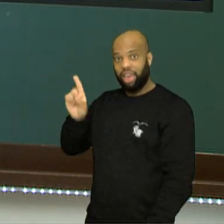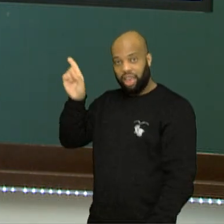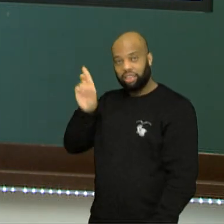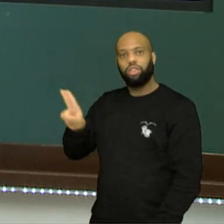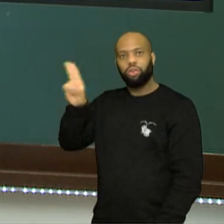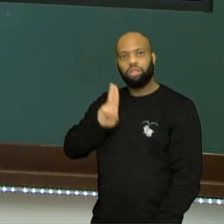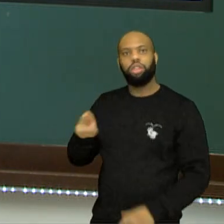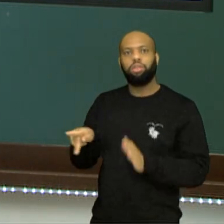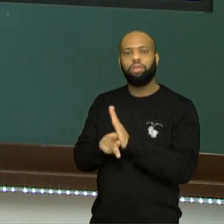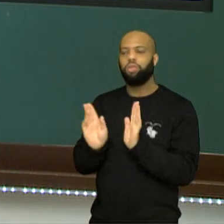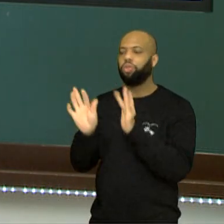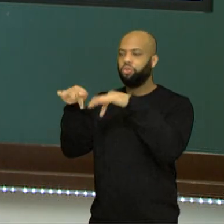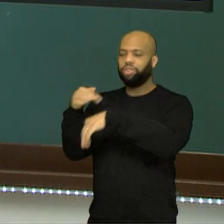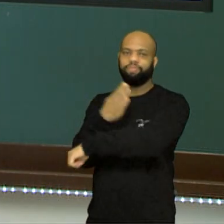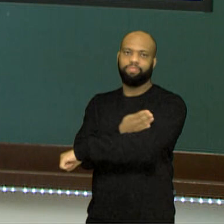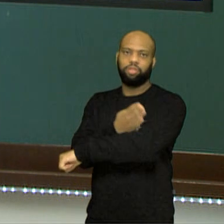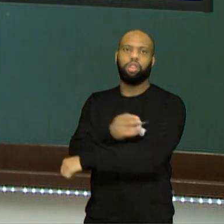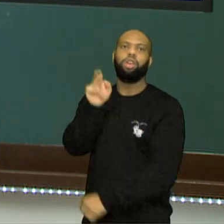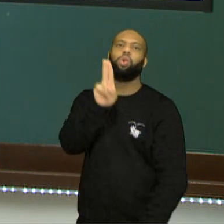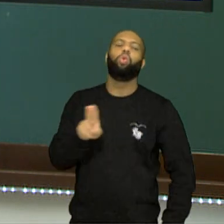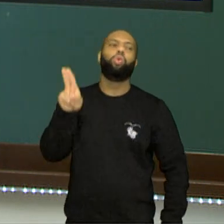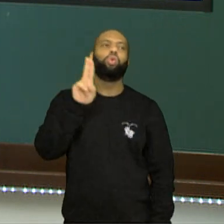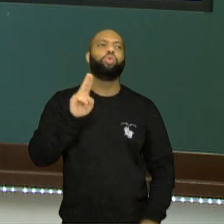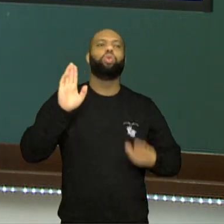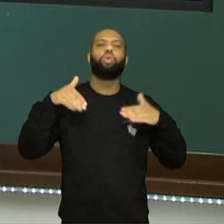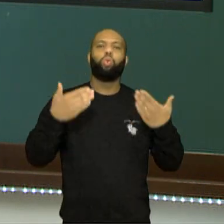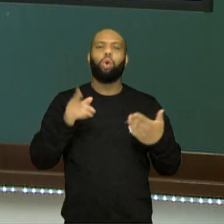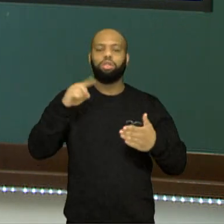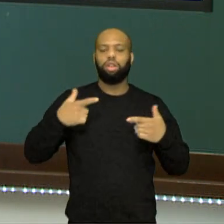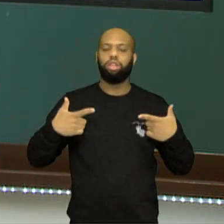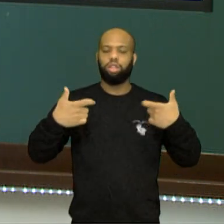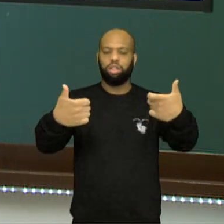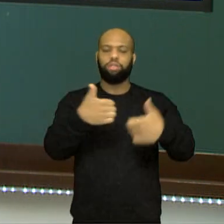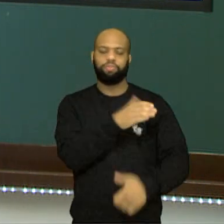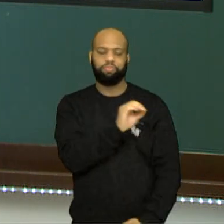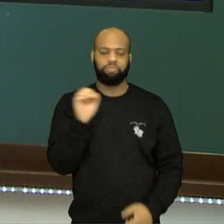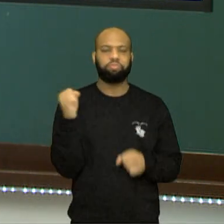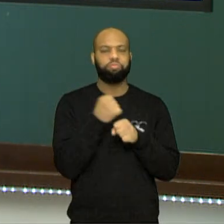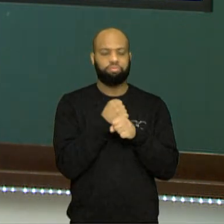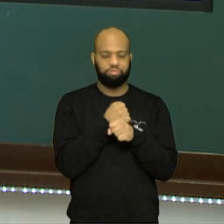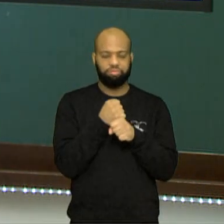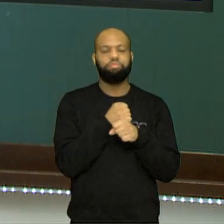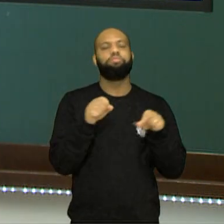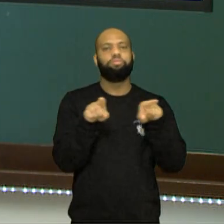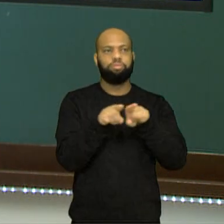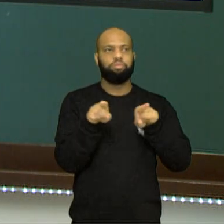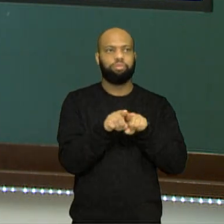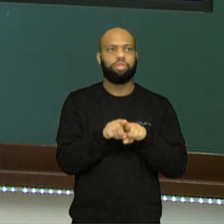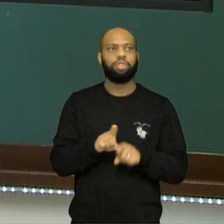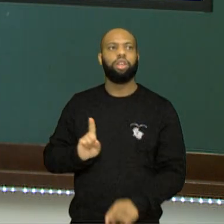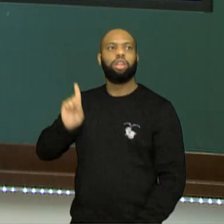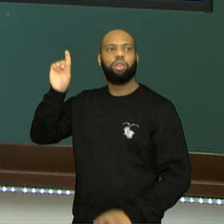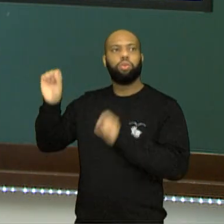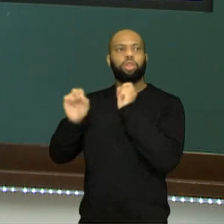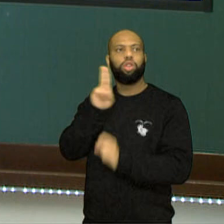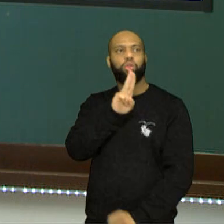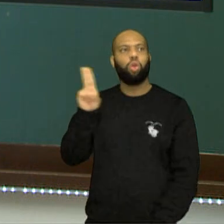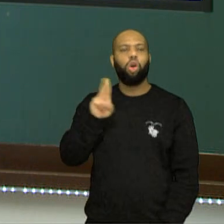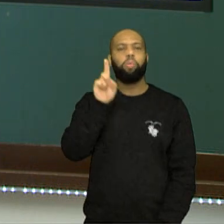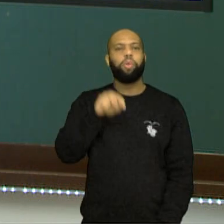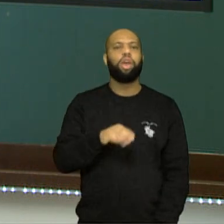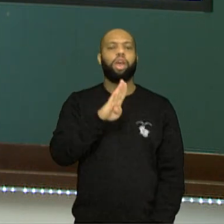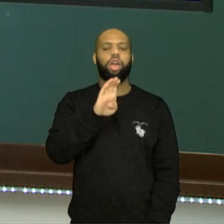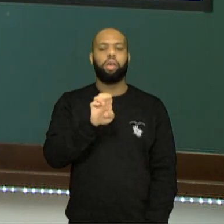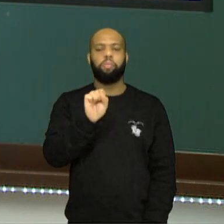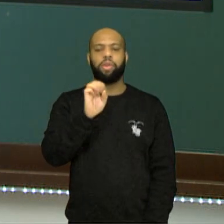né? E ela foi utilizada na Guerra dos 100 Anos também, pessoal, né? Essa aqui, ó, é uma besta de garrucha, que está